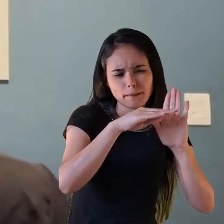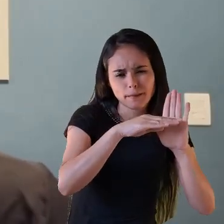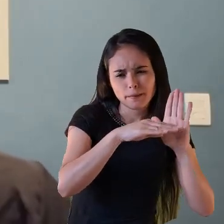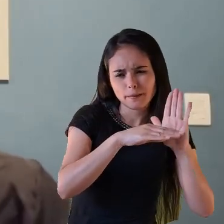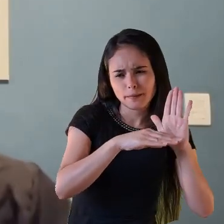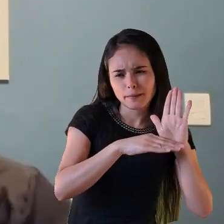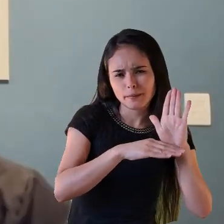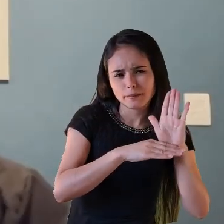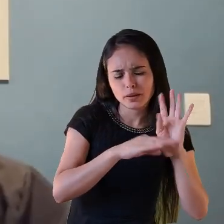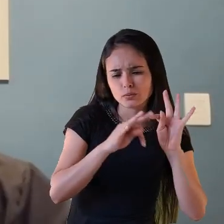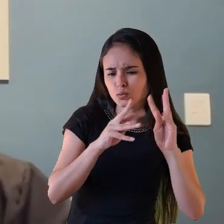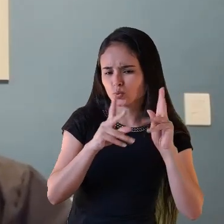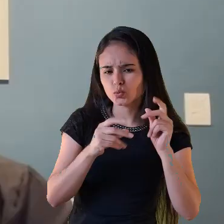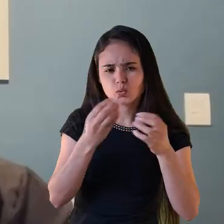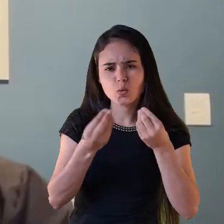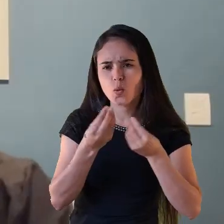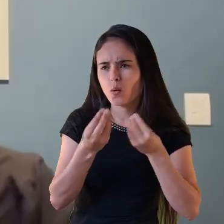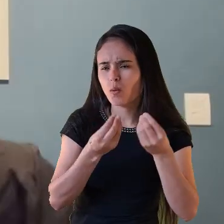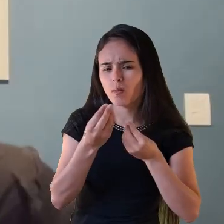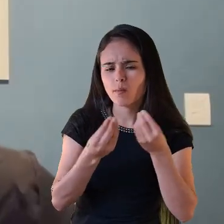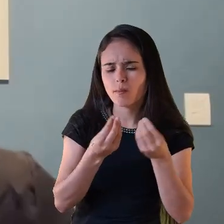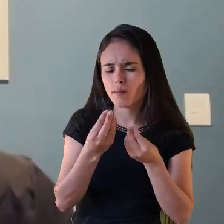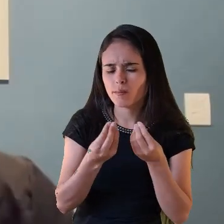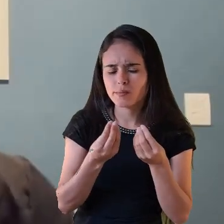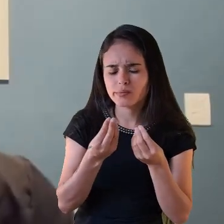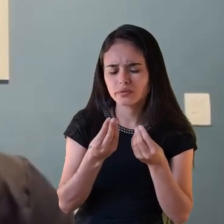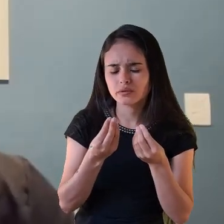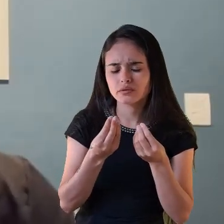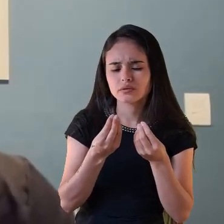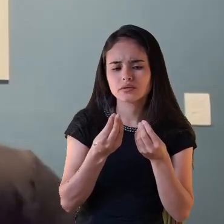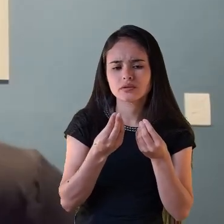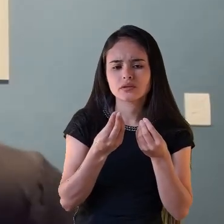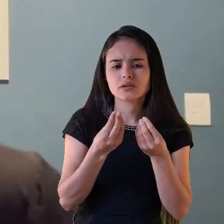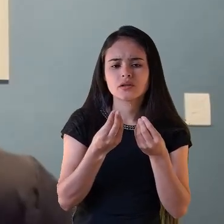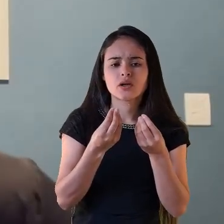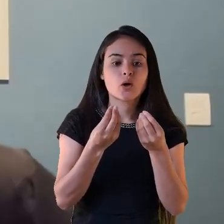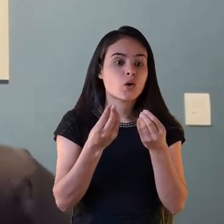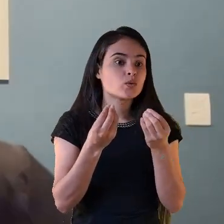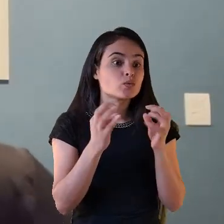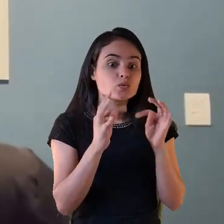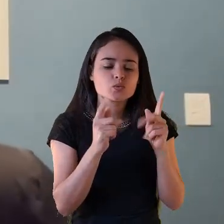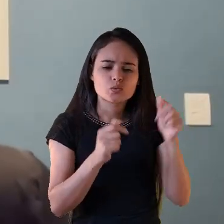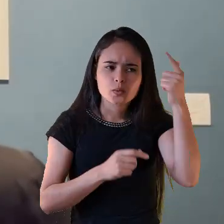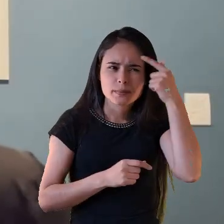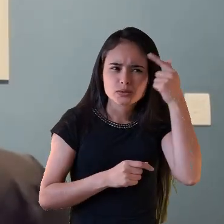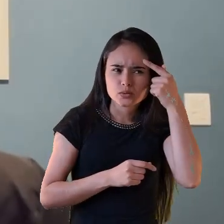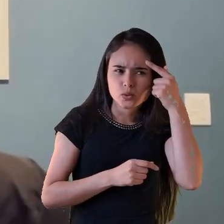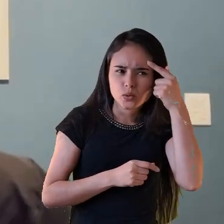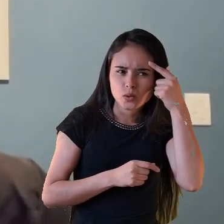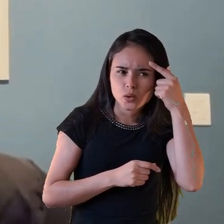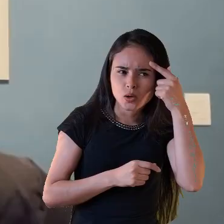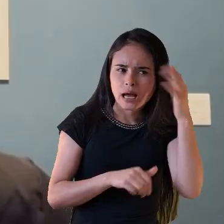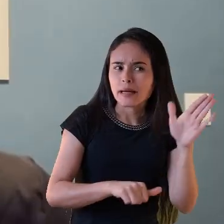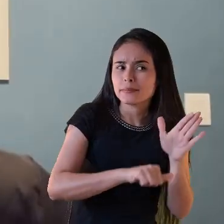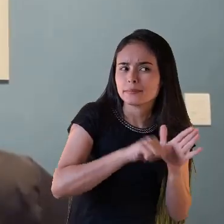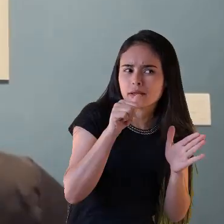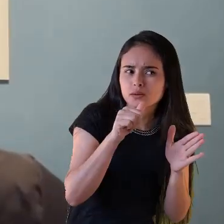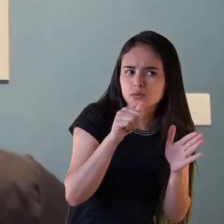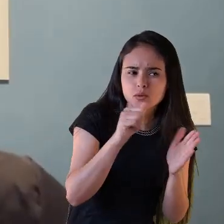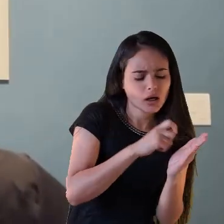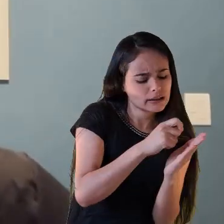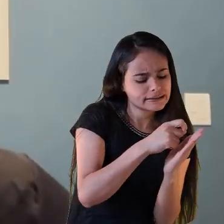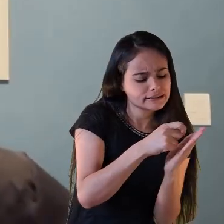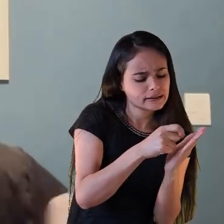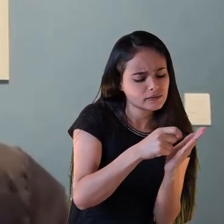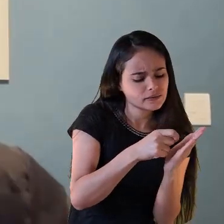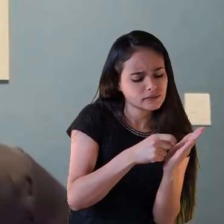que as informações vêm, a linguagem, naturalmente, né? Foi tudo muito pensado e foi escrito. Só que agora ter a possibilidade de